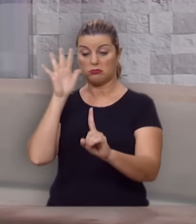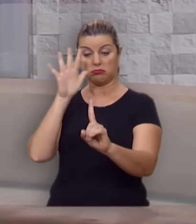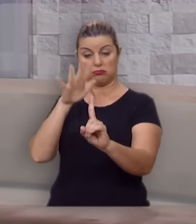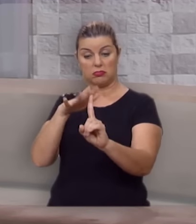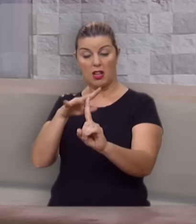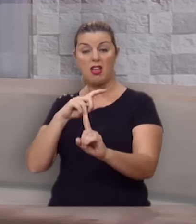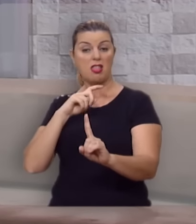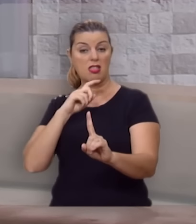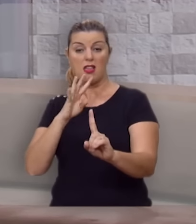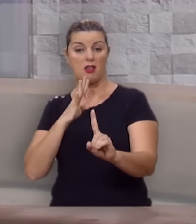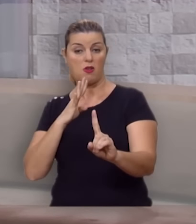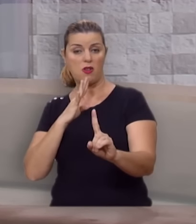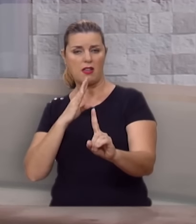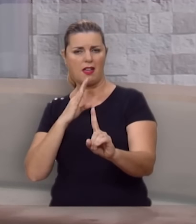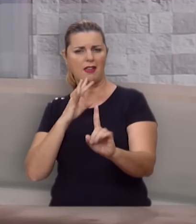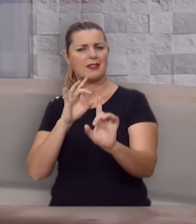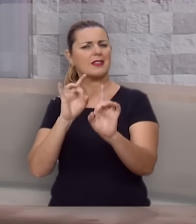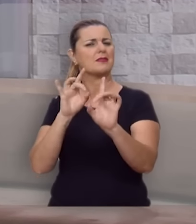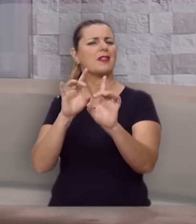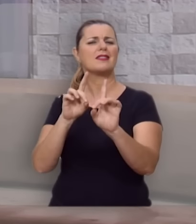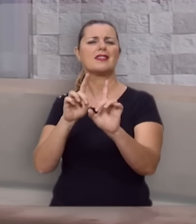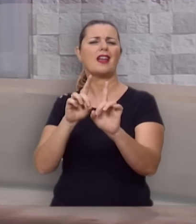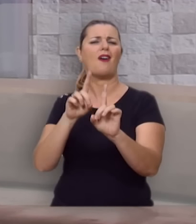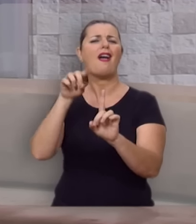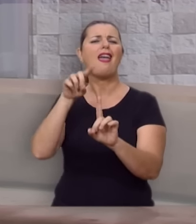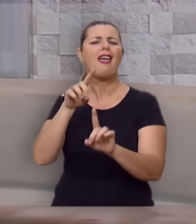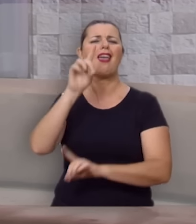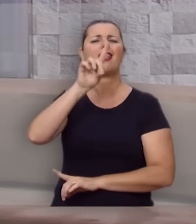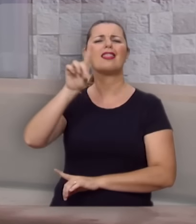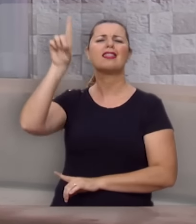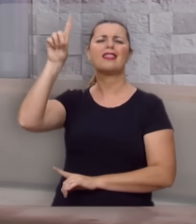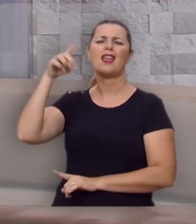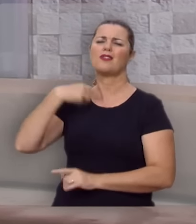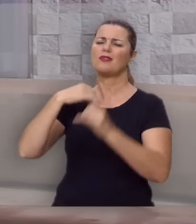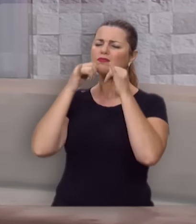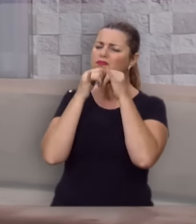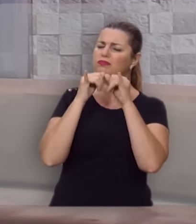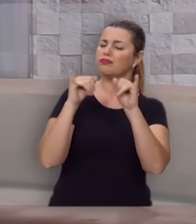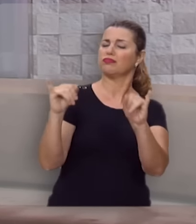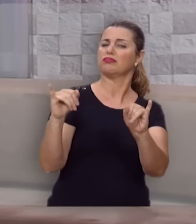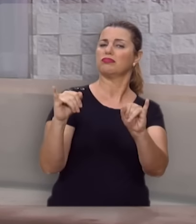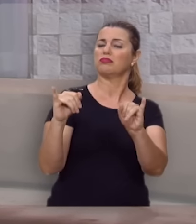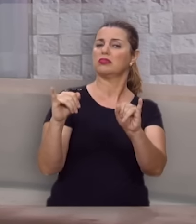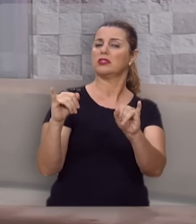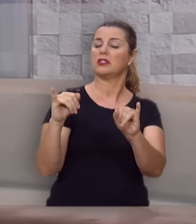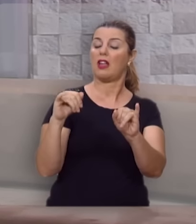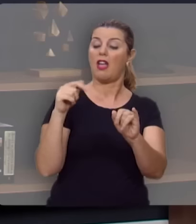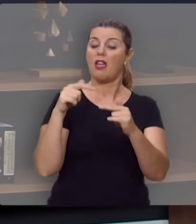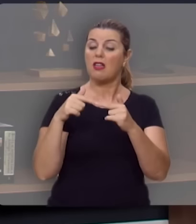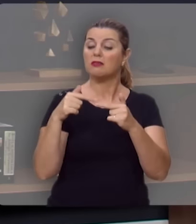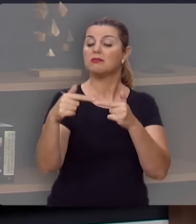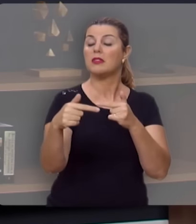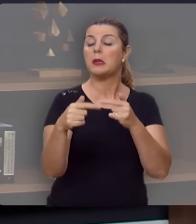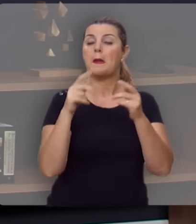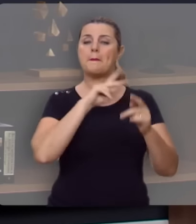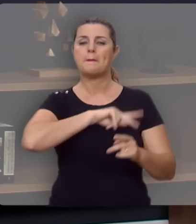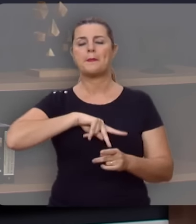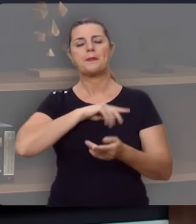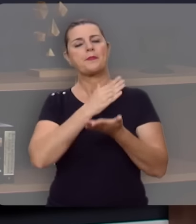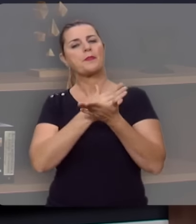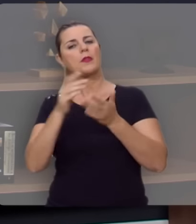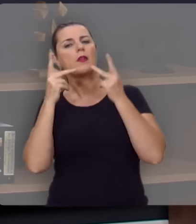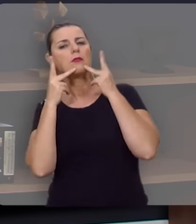adorais sem conhecer é precisamente o Deus que eu vos anuncio. E a partir daí Paulo